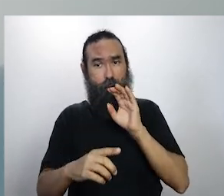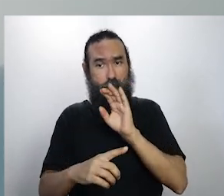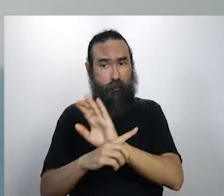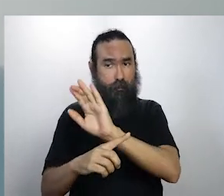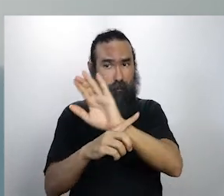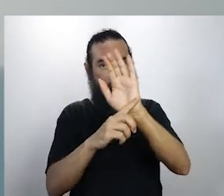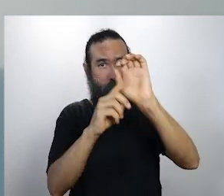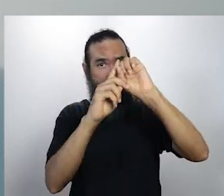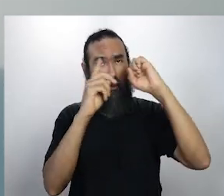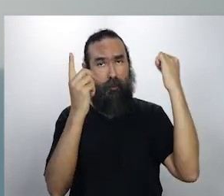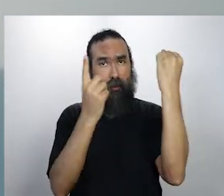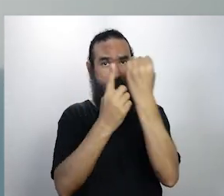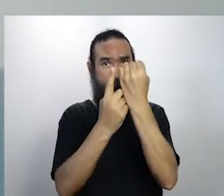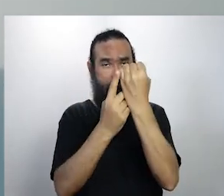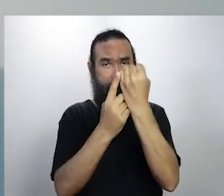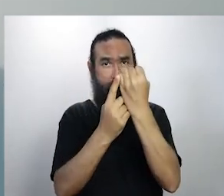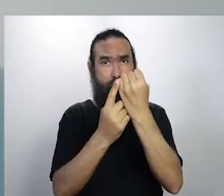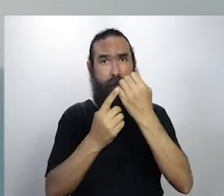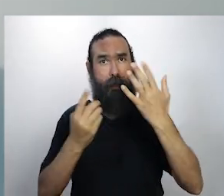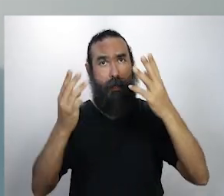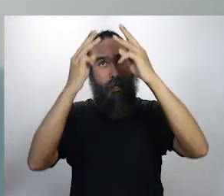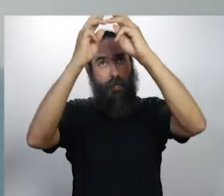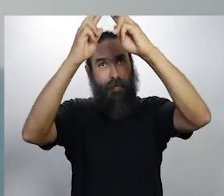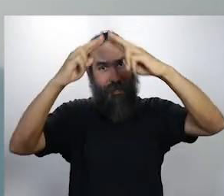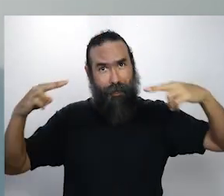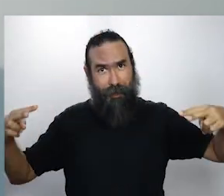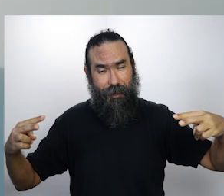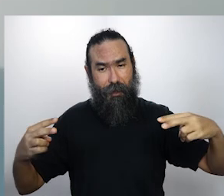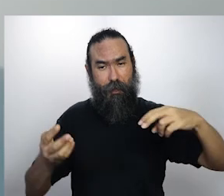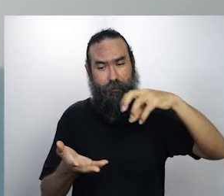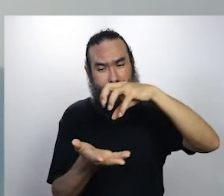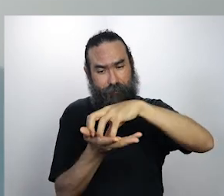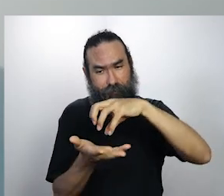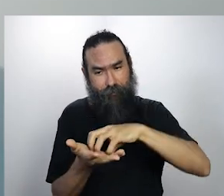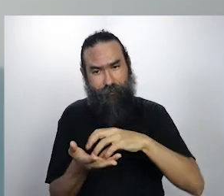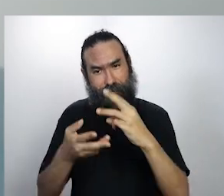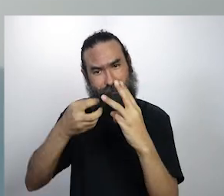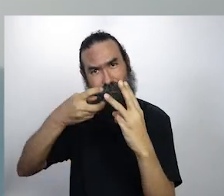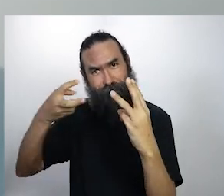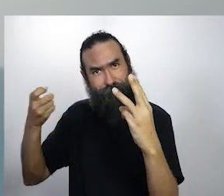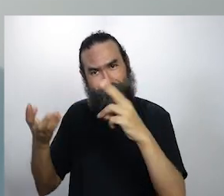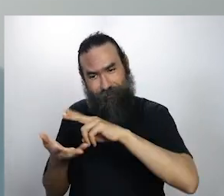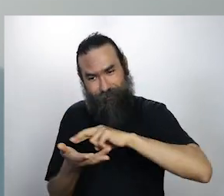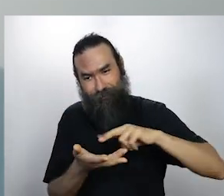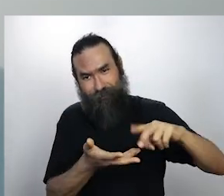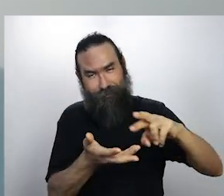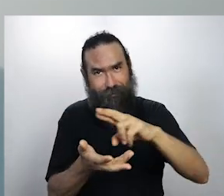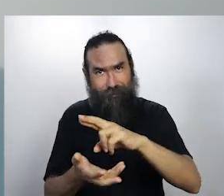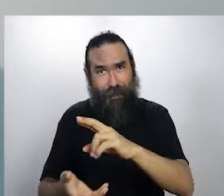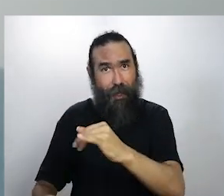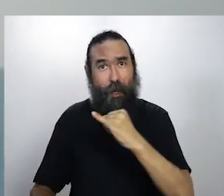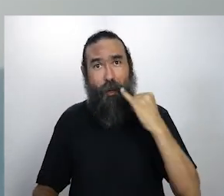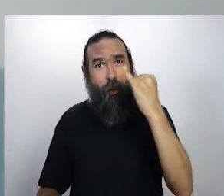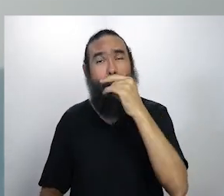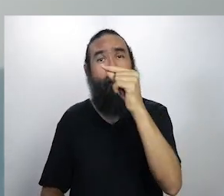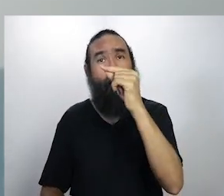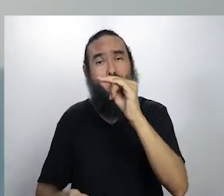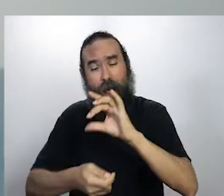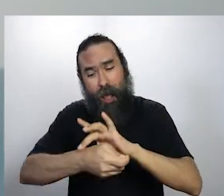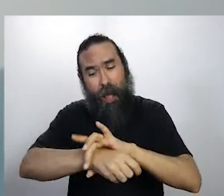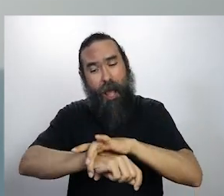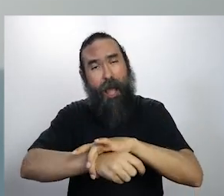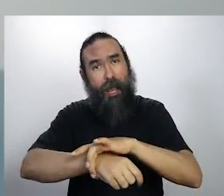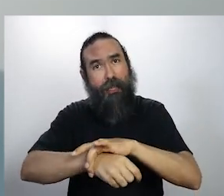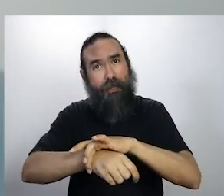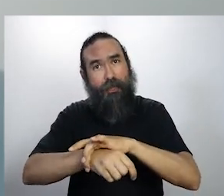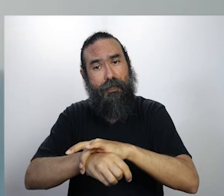é para que a gente garanta também que essas expressões da cultura tradicional, elas tenham